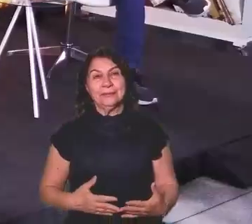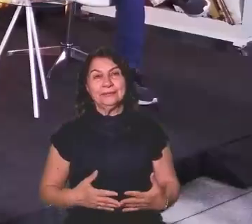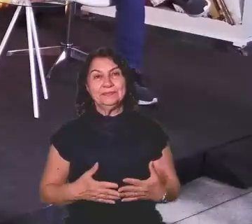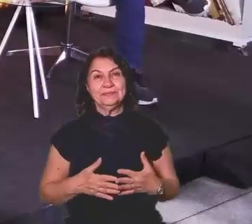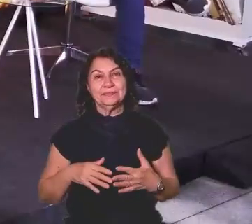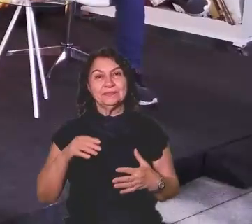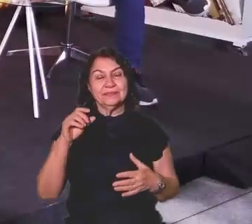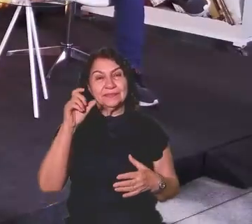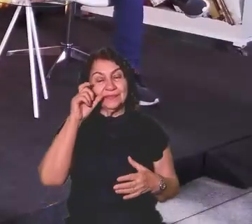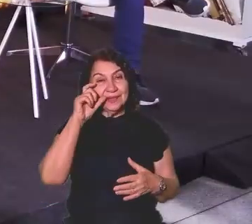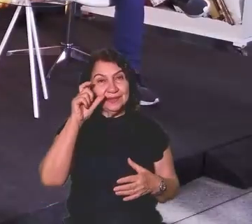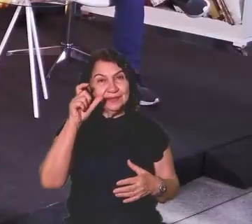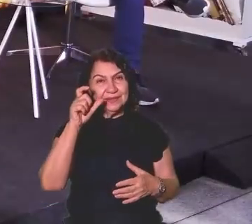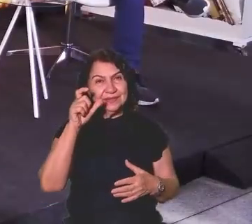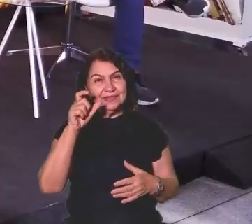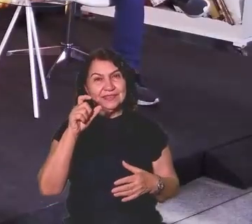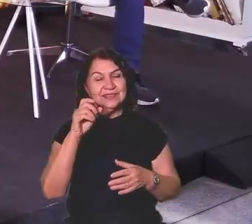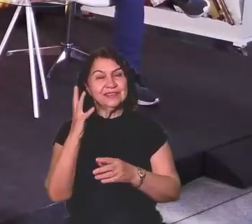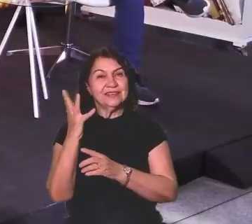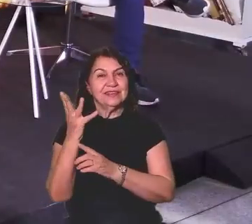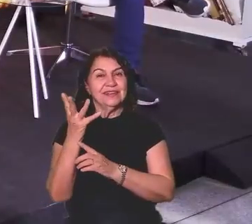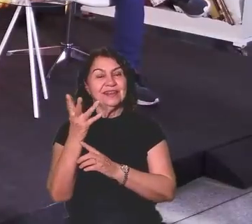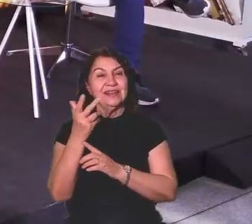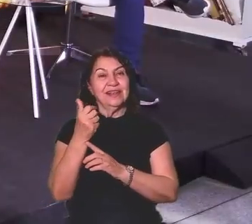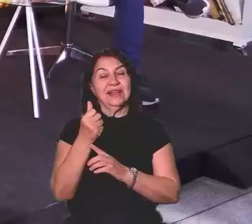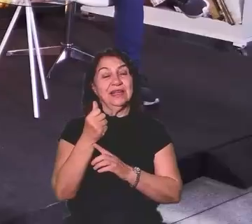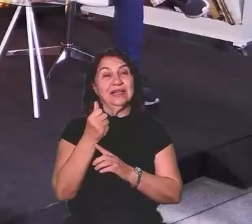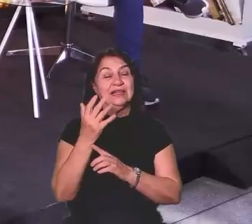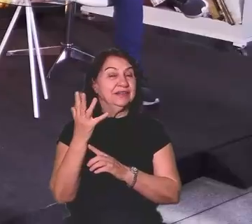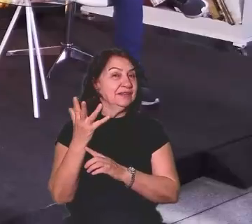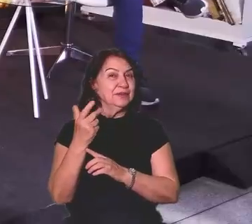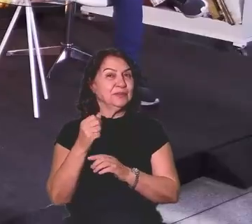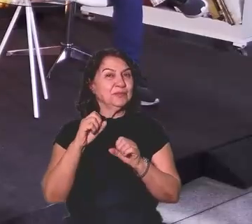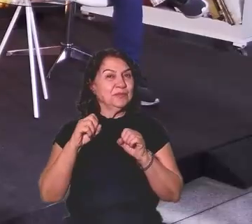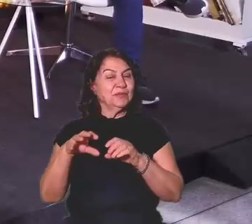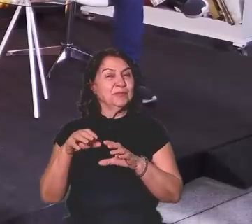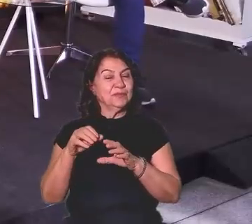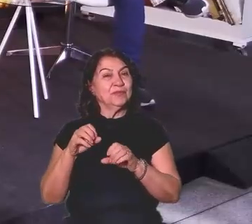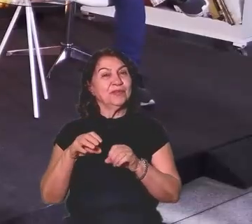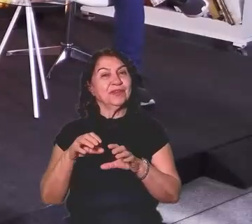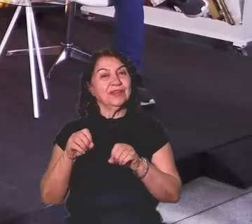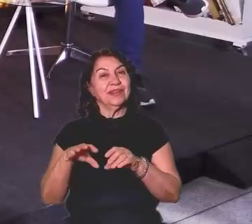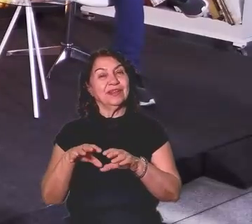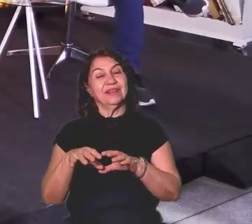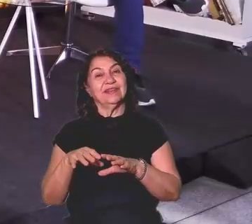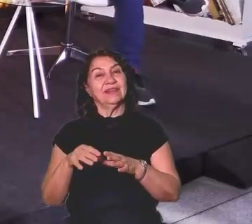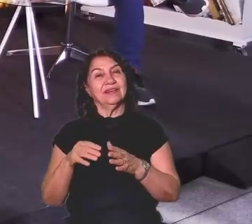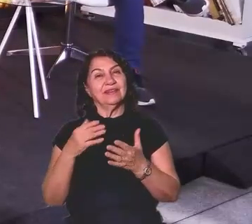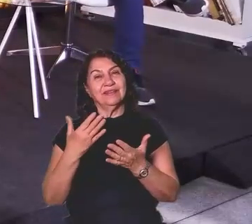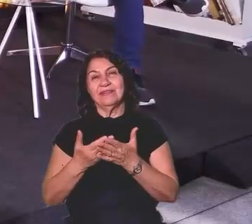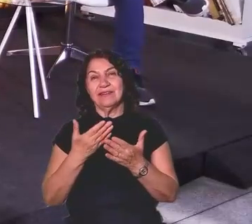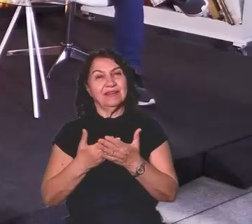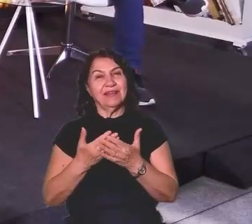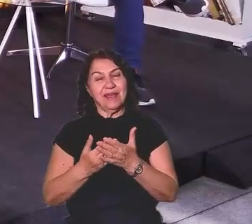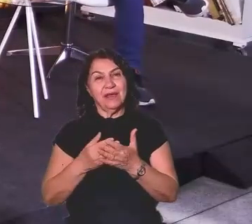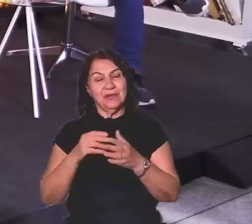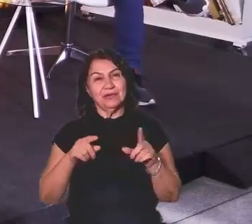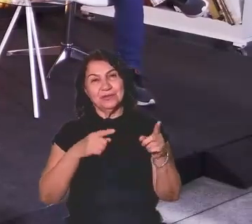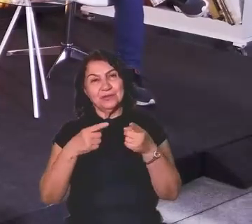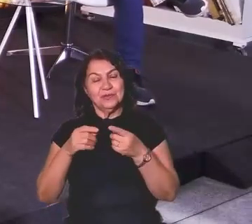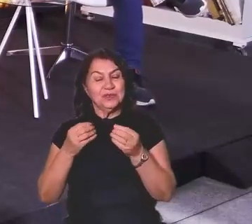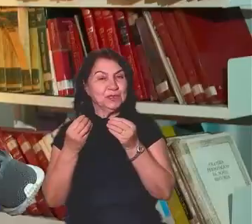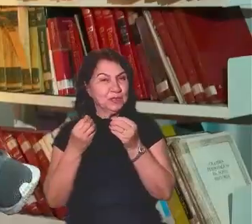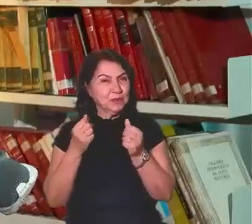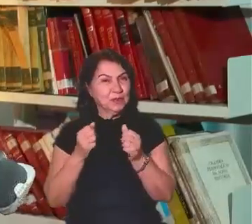E interessante que a educação artística não é aula sobre arte, né? É aula com arte. Não é aula sobre música, é aula